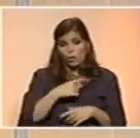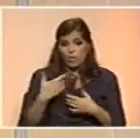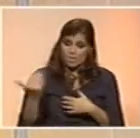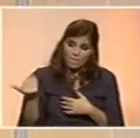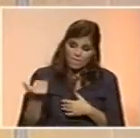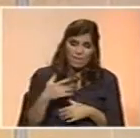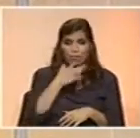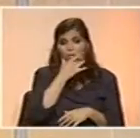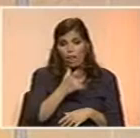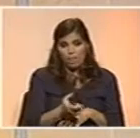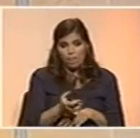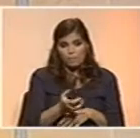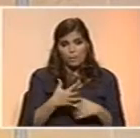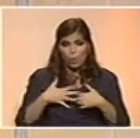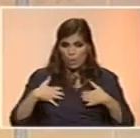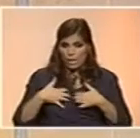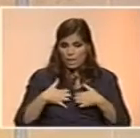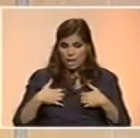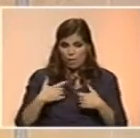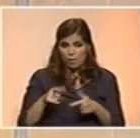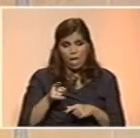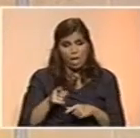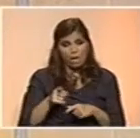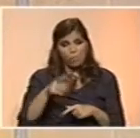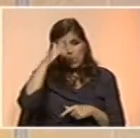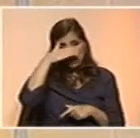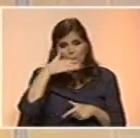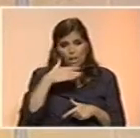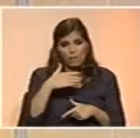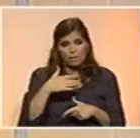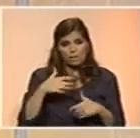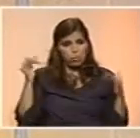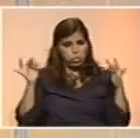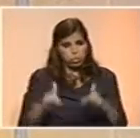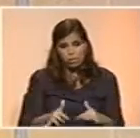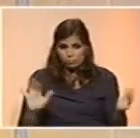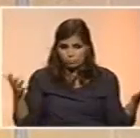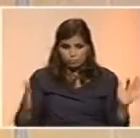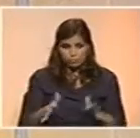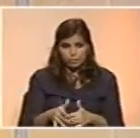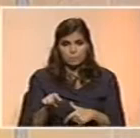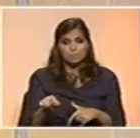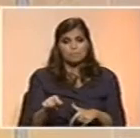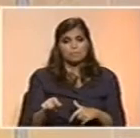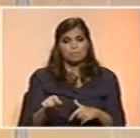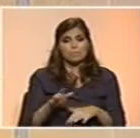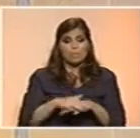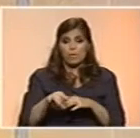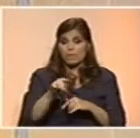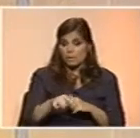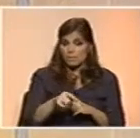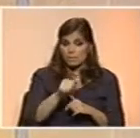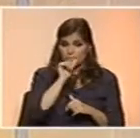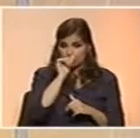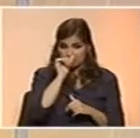Natal, e o bacalhau é das espécies que têm tido maior declínio, por isso, sem dúvida que também